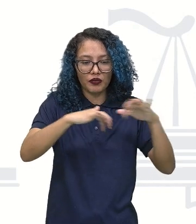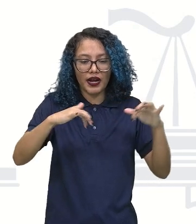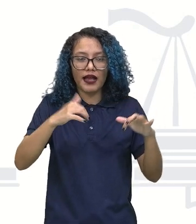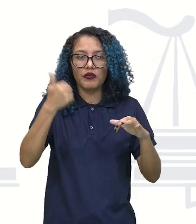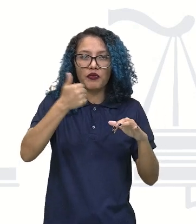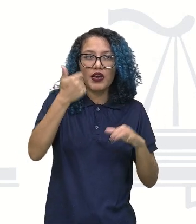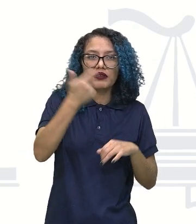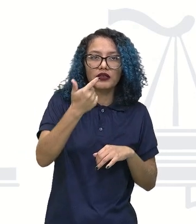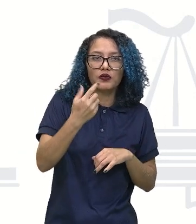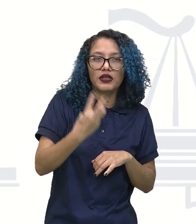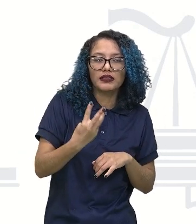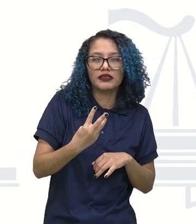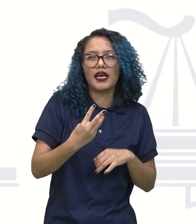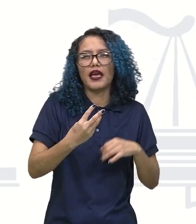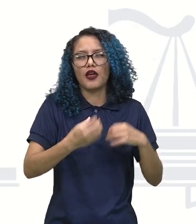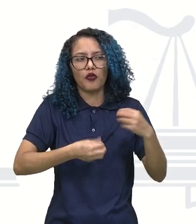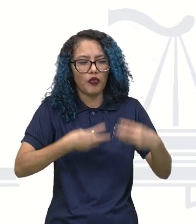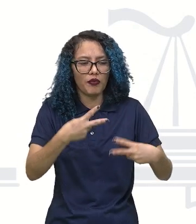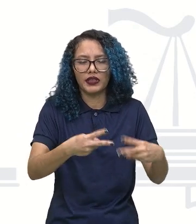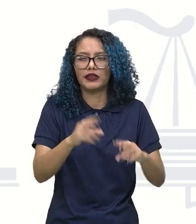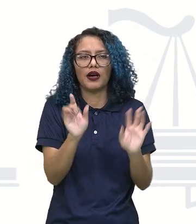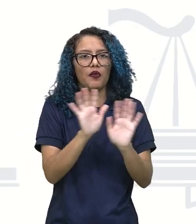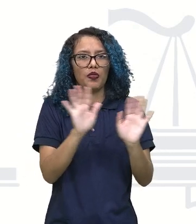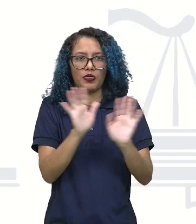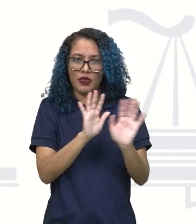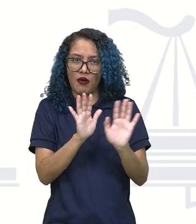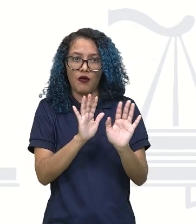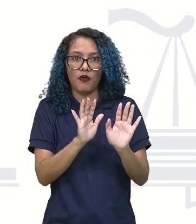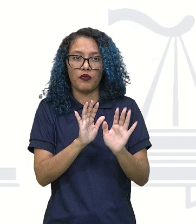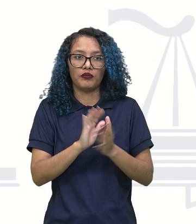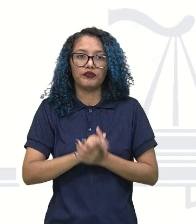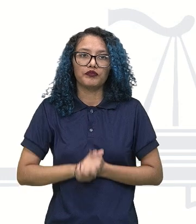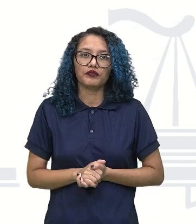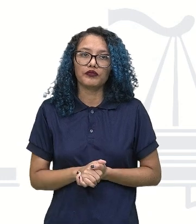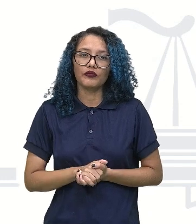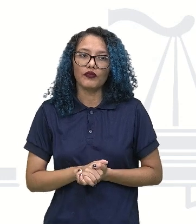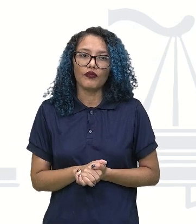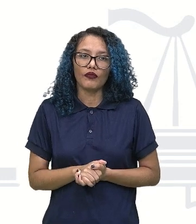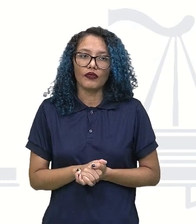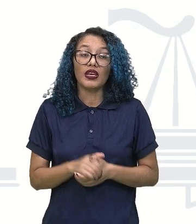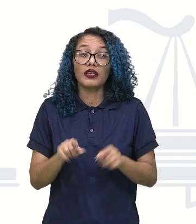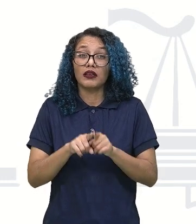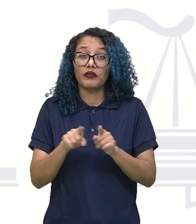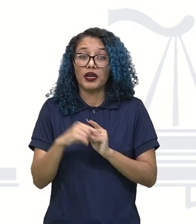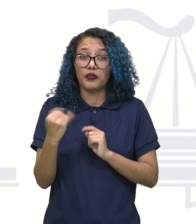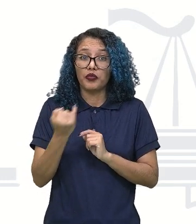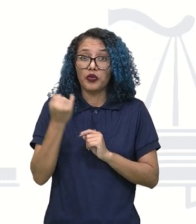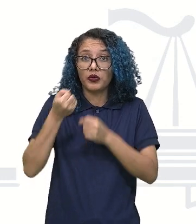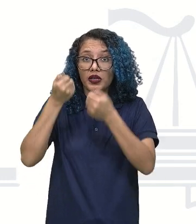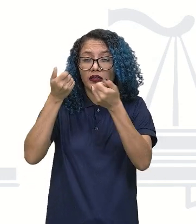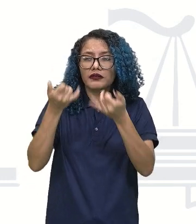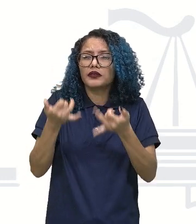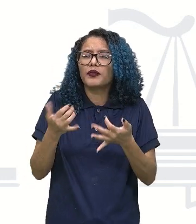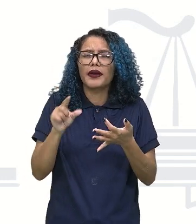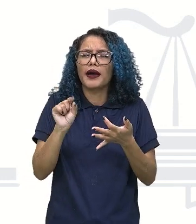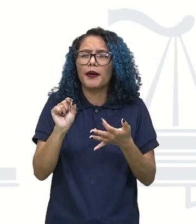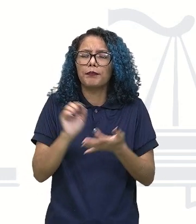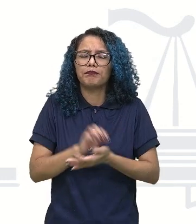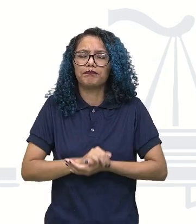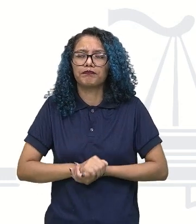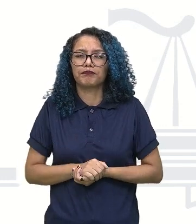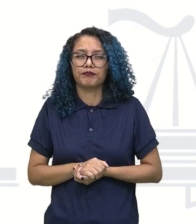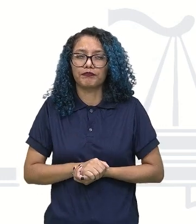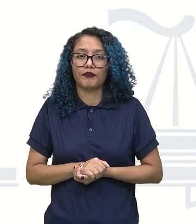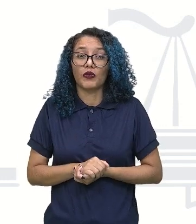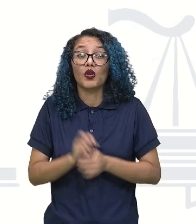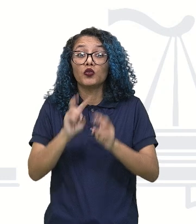é bimestral, tá, que nós trabalhamos. E também, Keila, é importante nós frisarmos aí a importância de colocar o